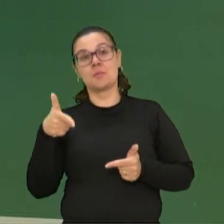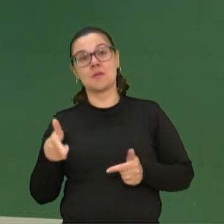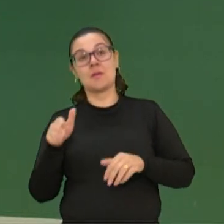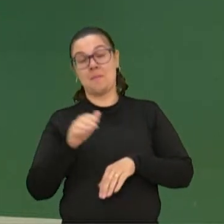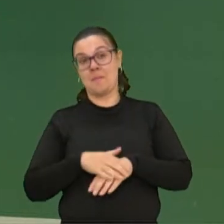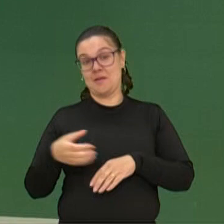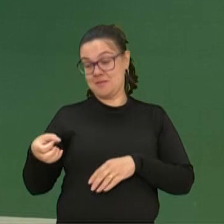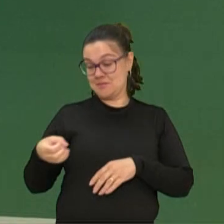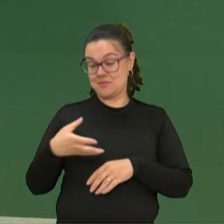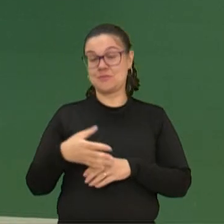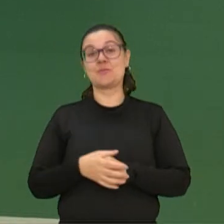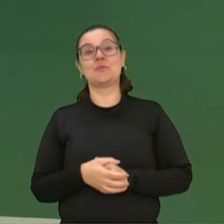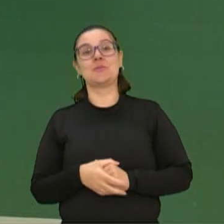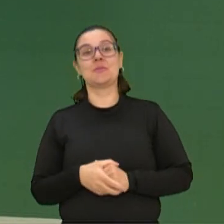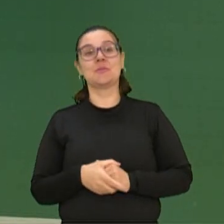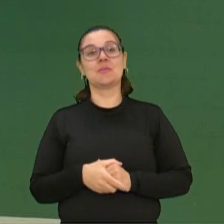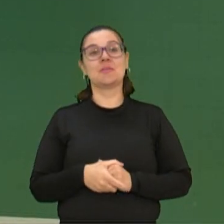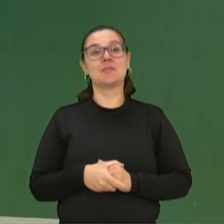Wells mais